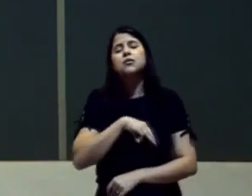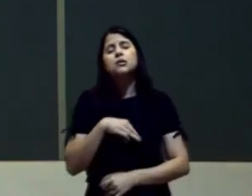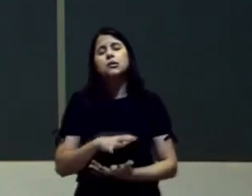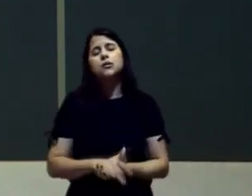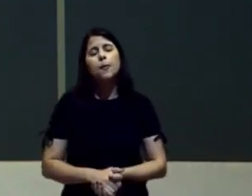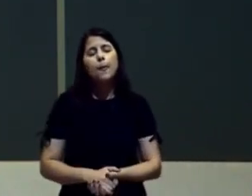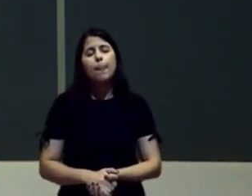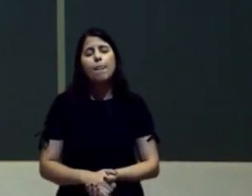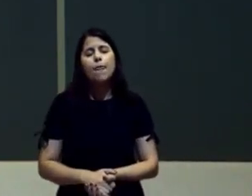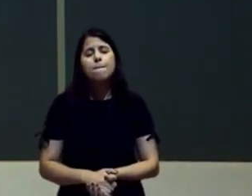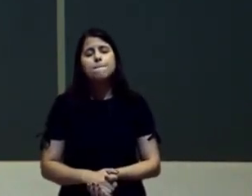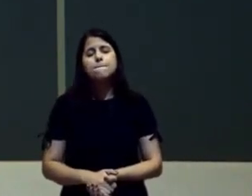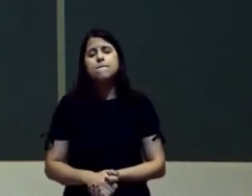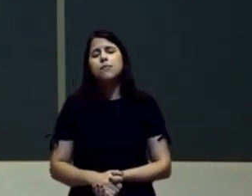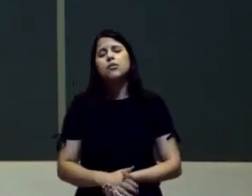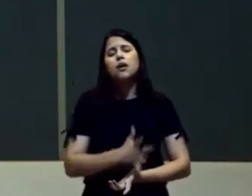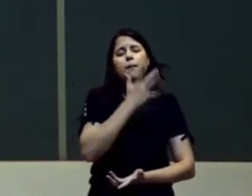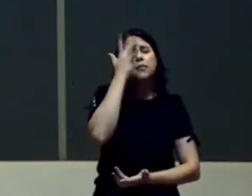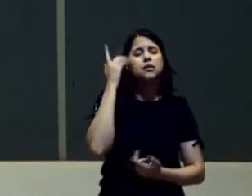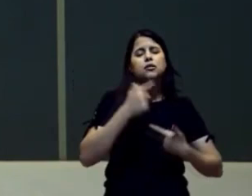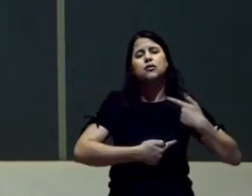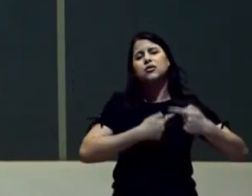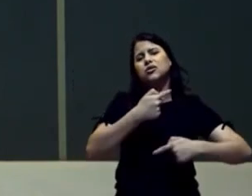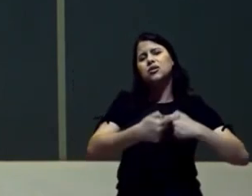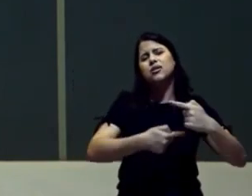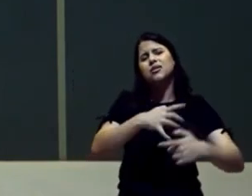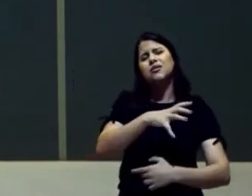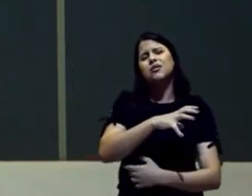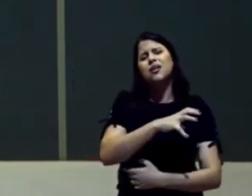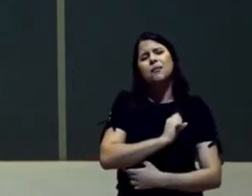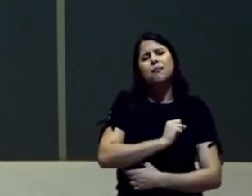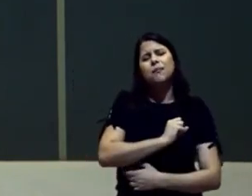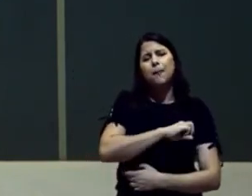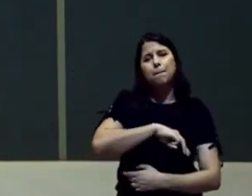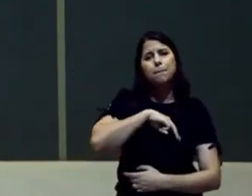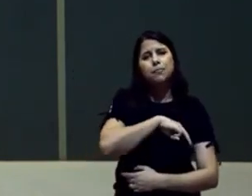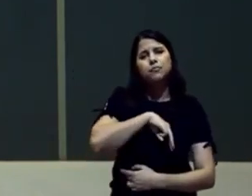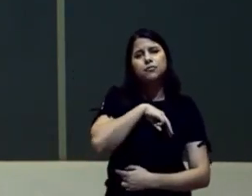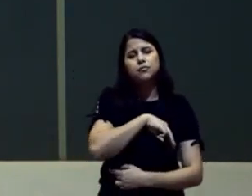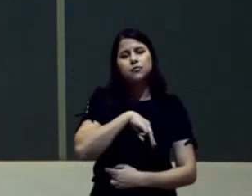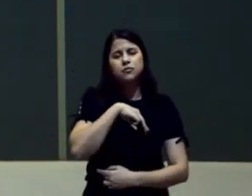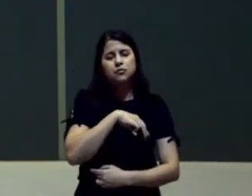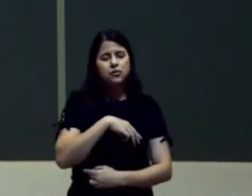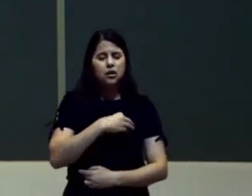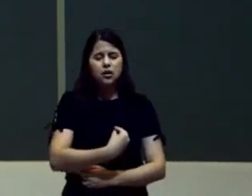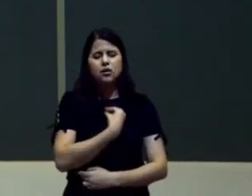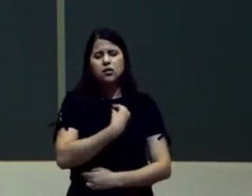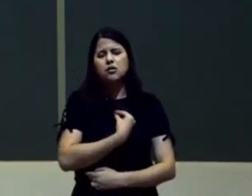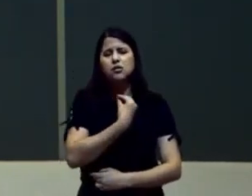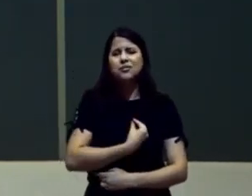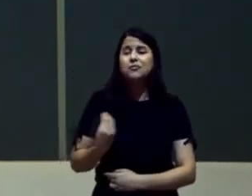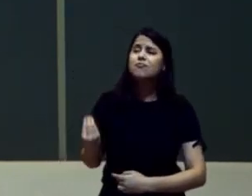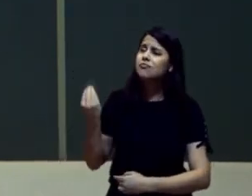abertas, que venham inspirar toda uma geração, a entregar as suas vidas ao